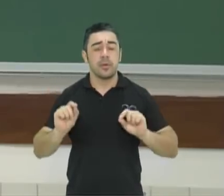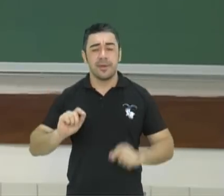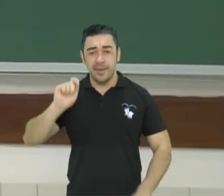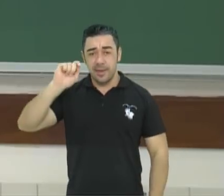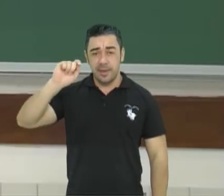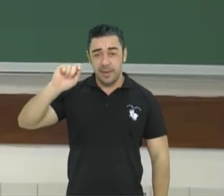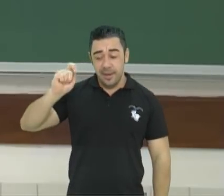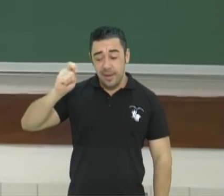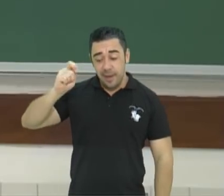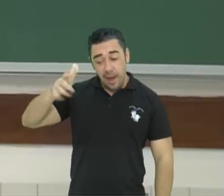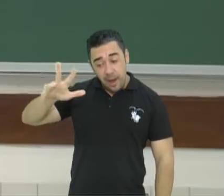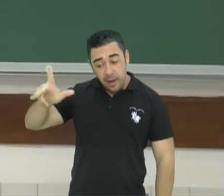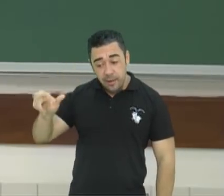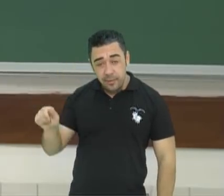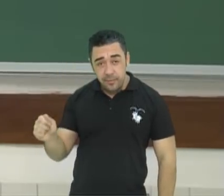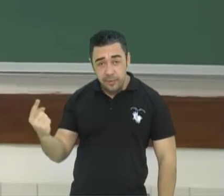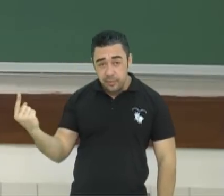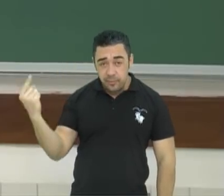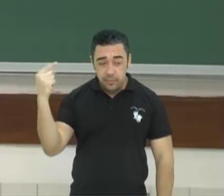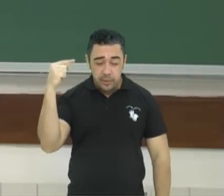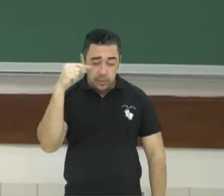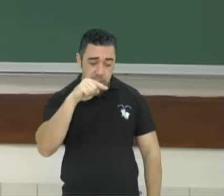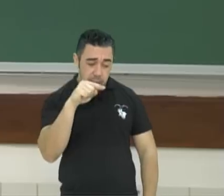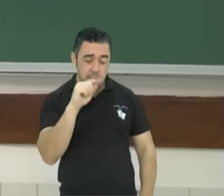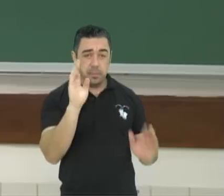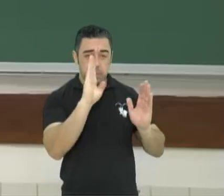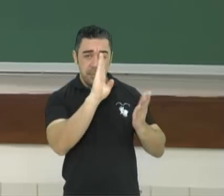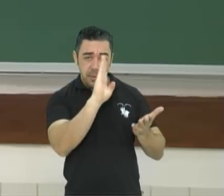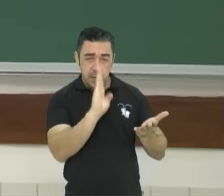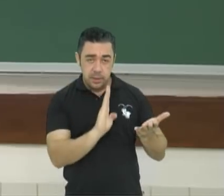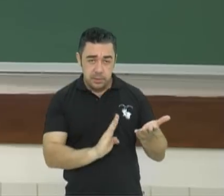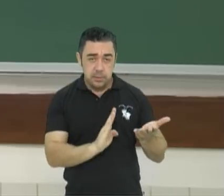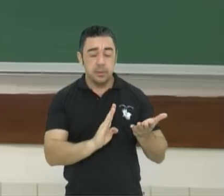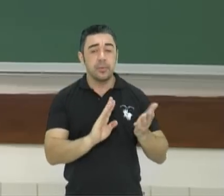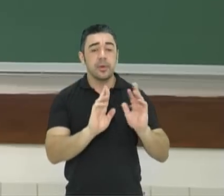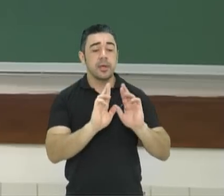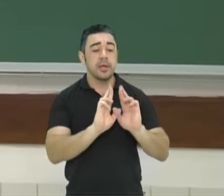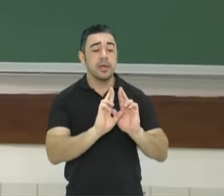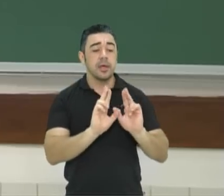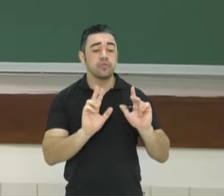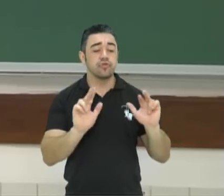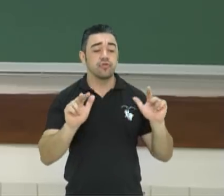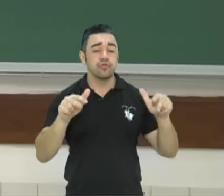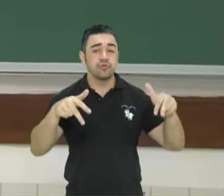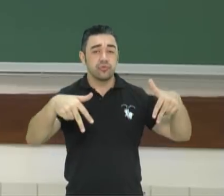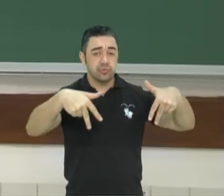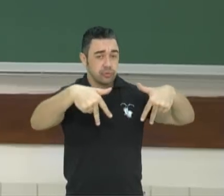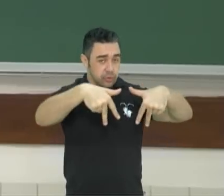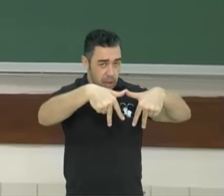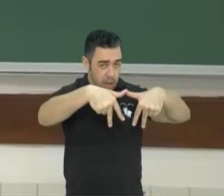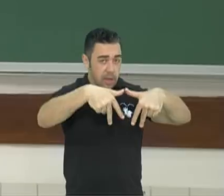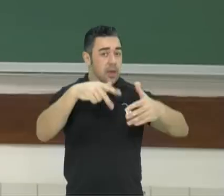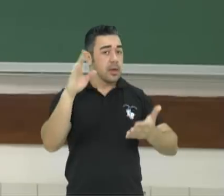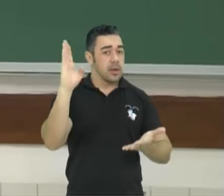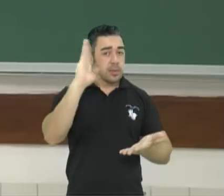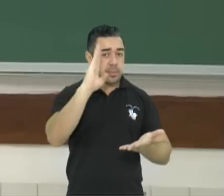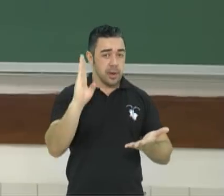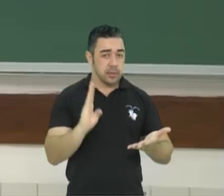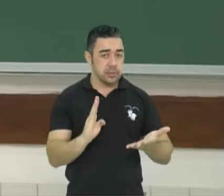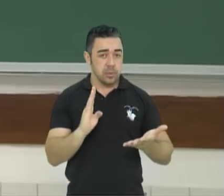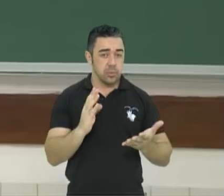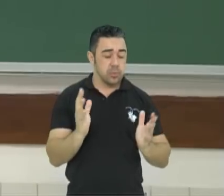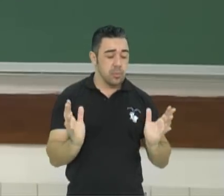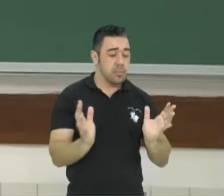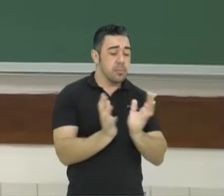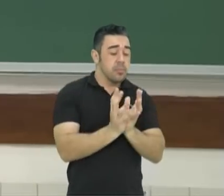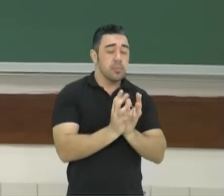africanos no Brasil e as etnias que compuseram esses africanos que foram trazidos para o Brasil para serem escravizados, de